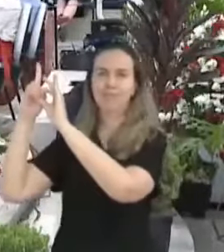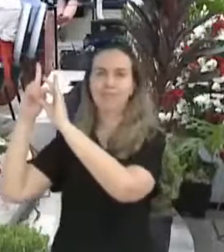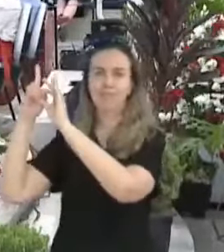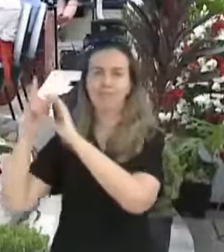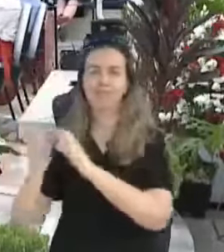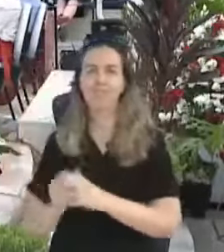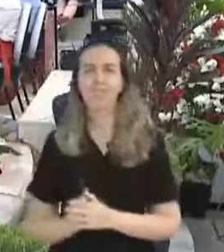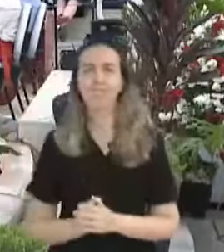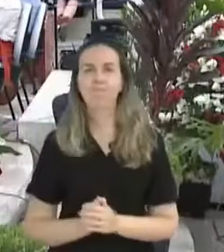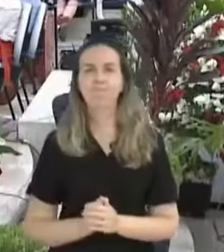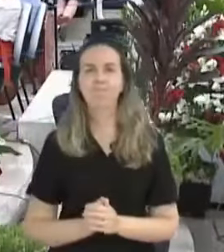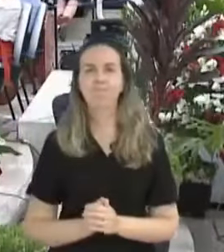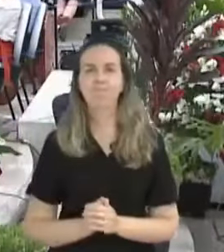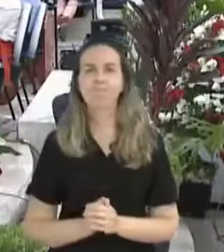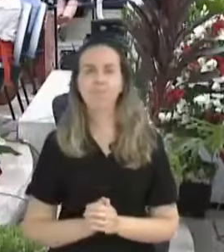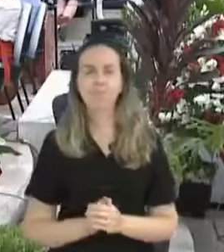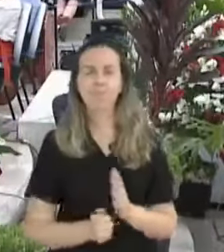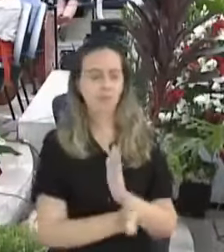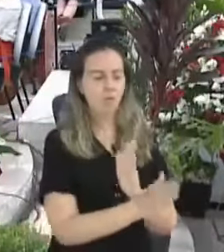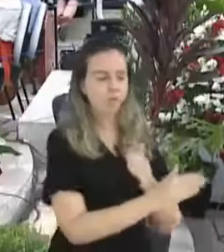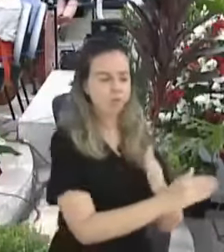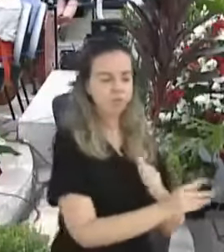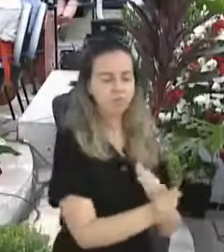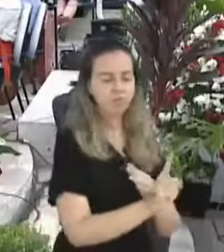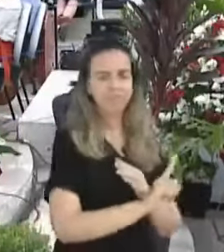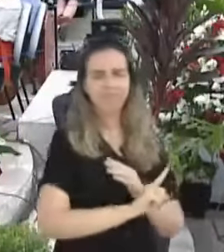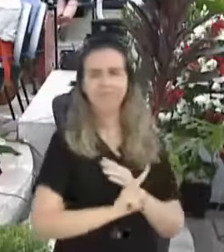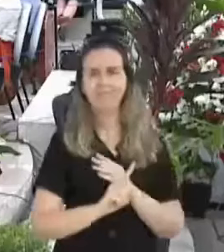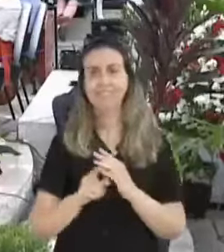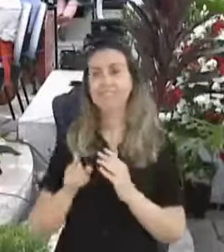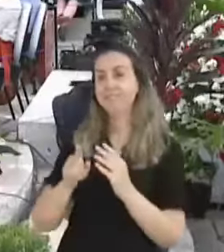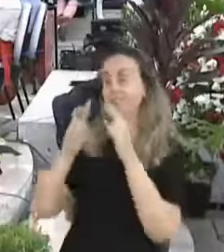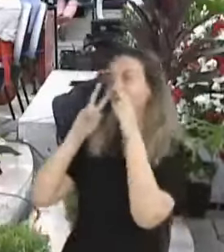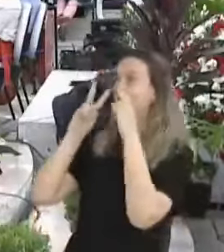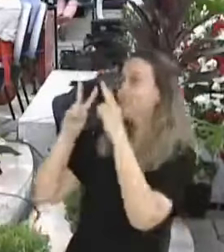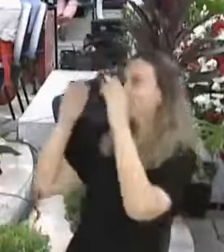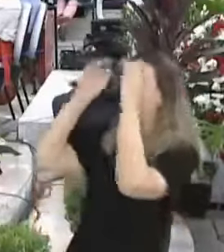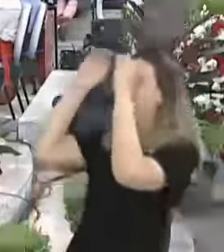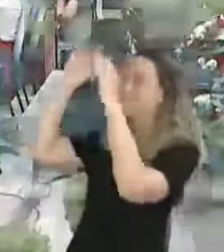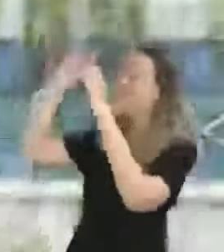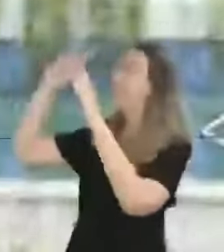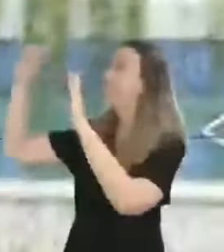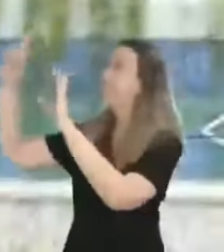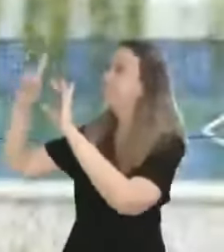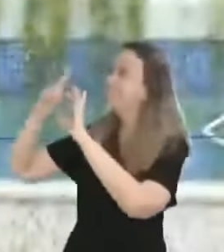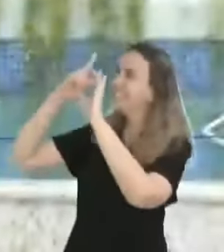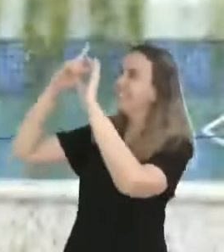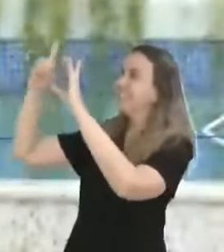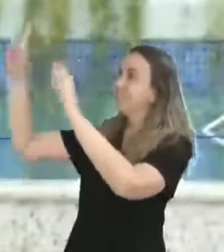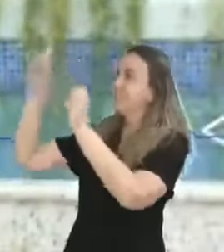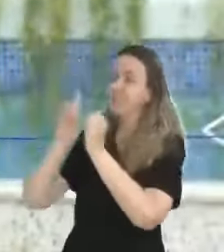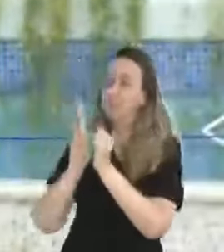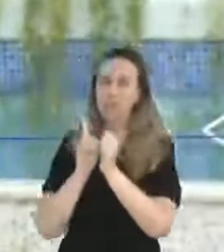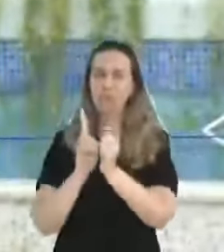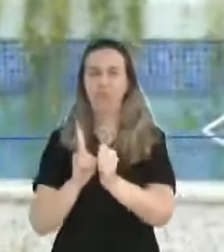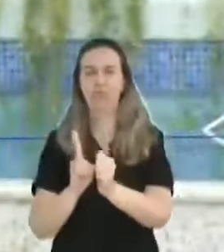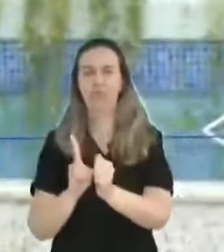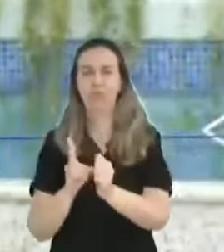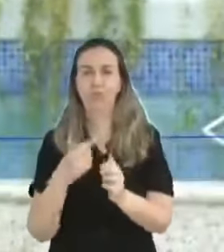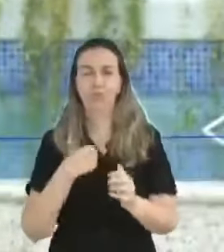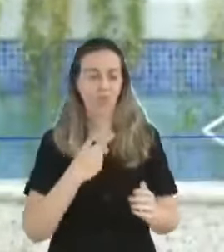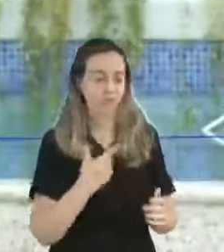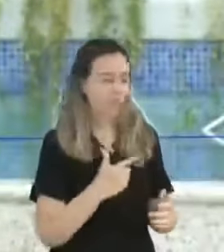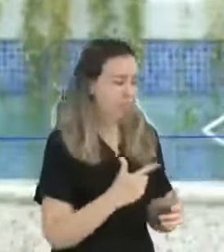estava vindo, e você passa a andar por um novo caminho. Da mesma forma, o homem sem Deus, ele está seguindo